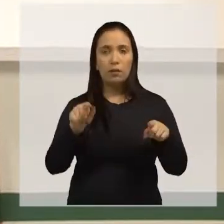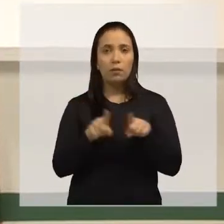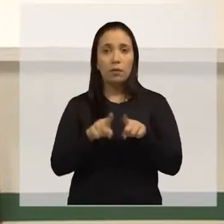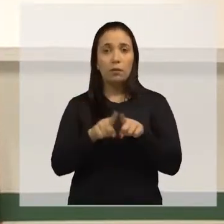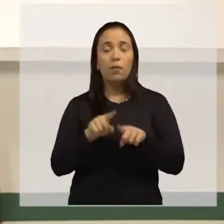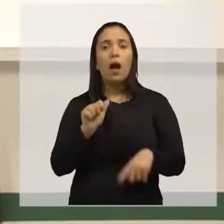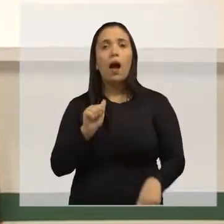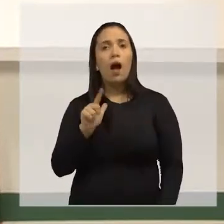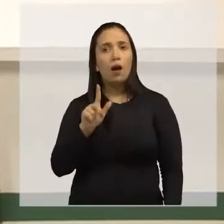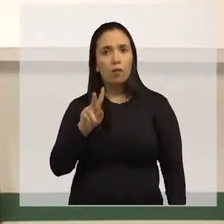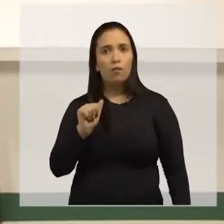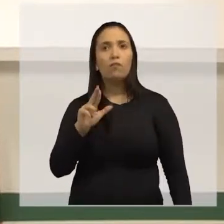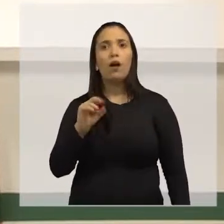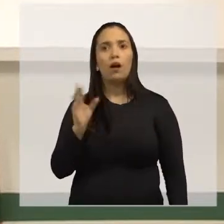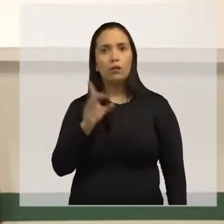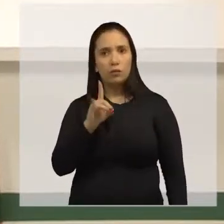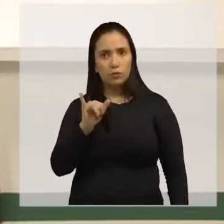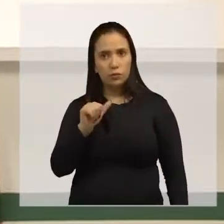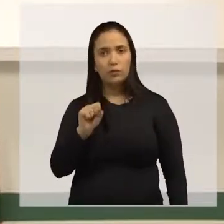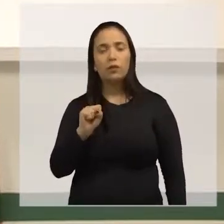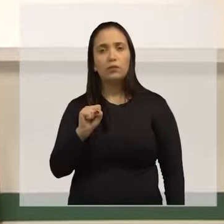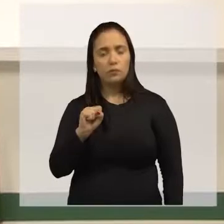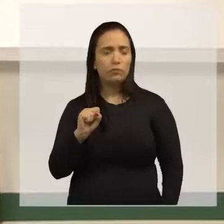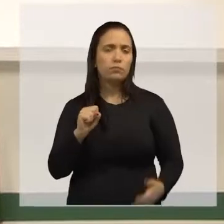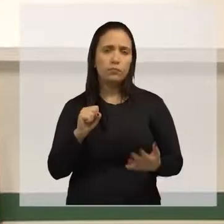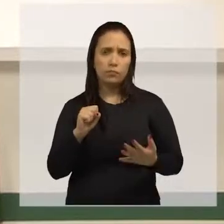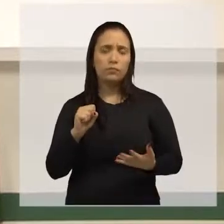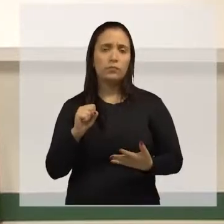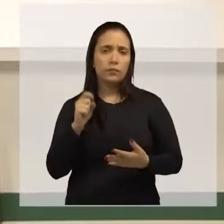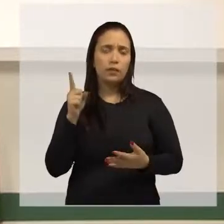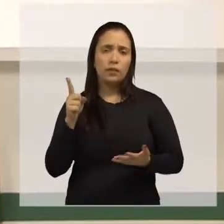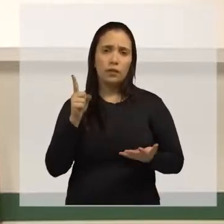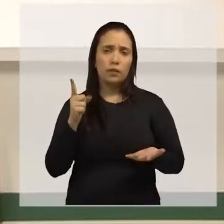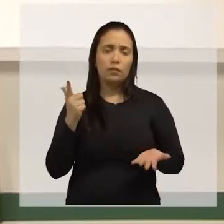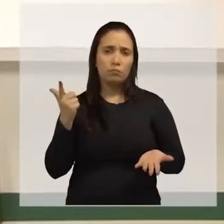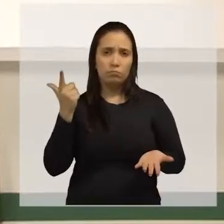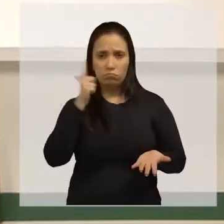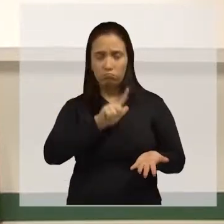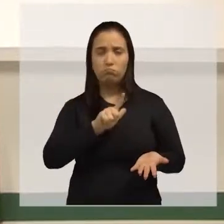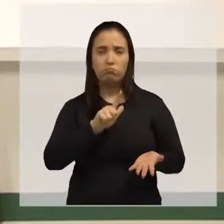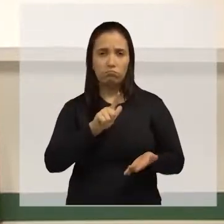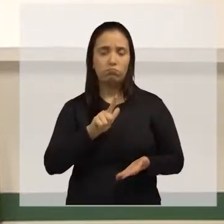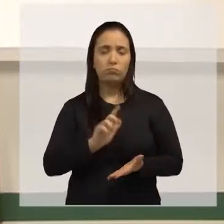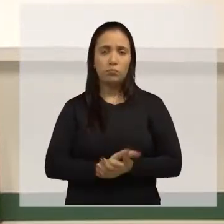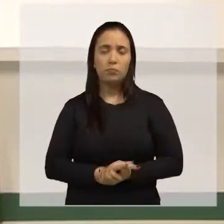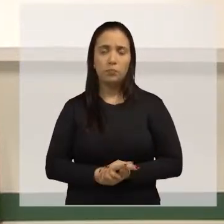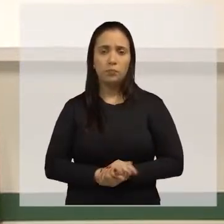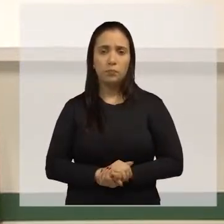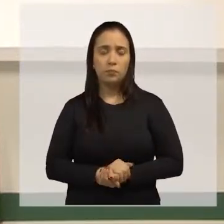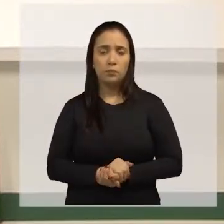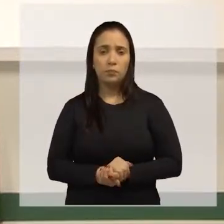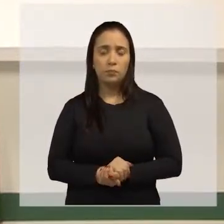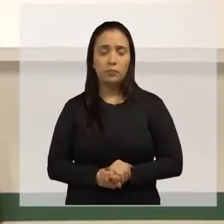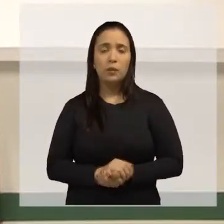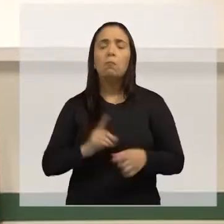também é bem, né? Bem, muito bem. No Sul, o Álvaro Dias sai com a votação boa. Aonde que eu quero chegar?